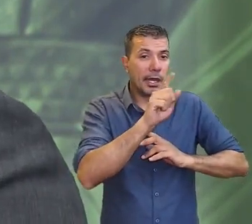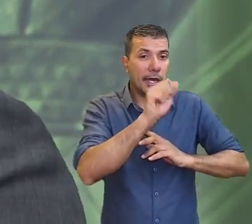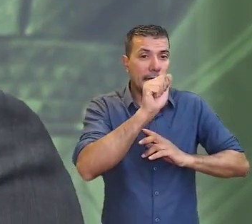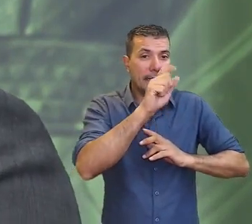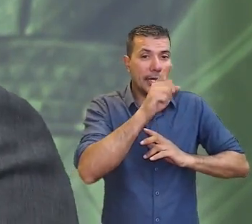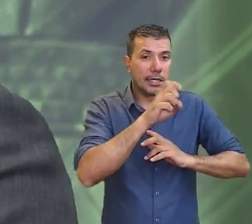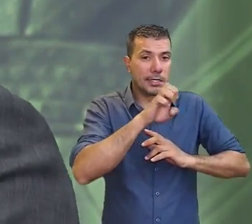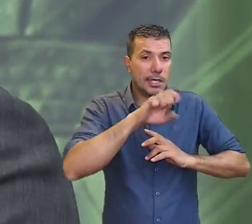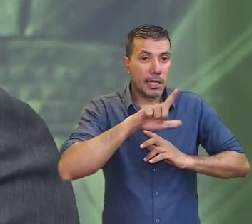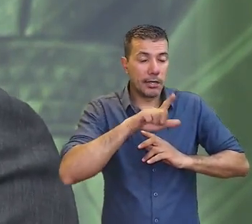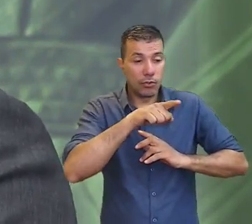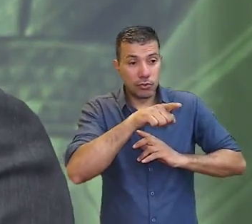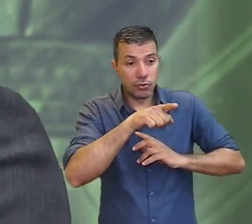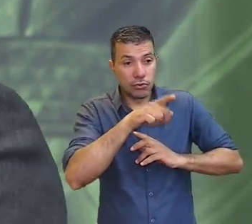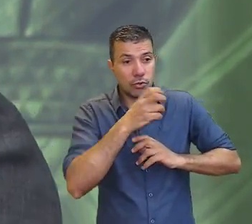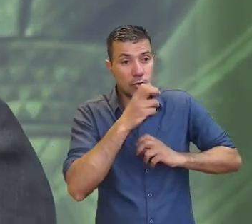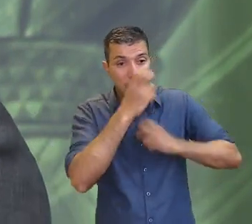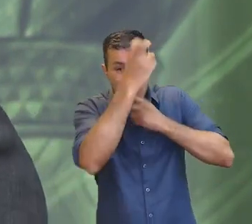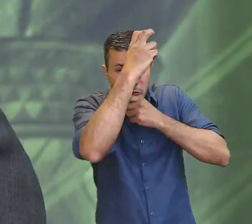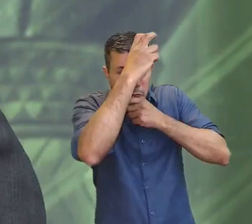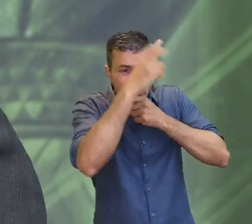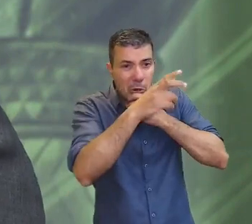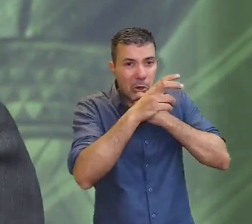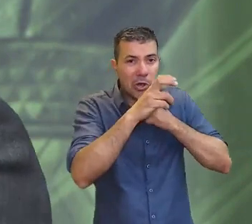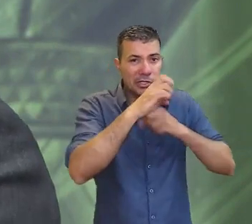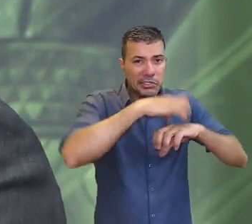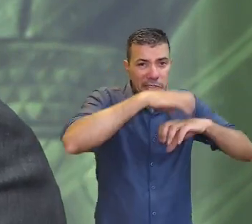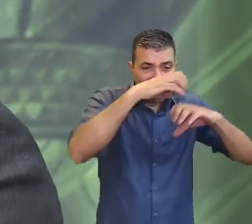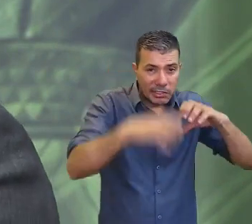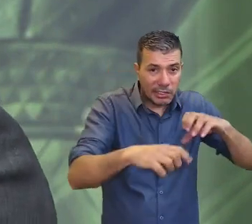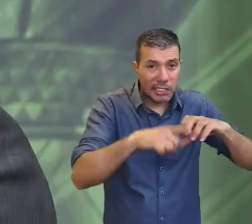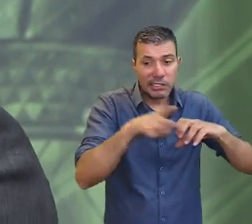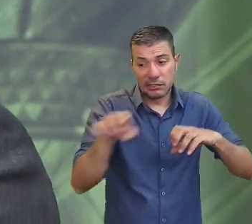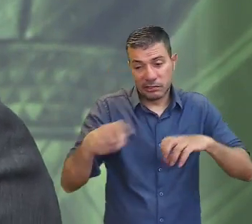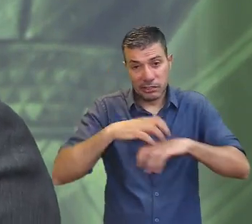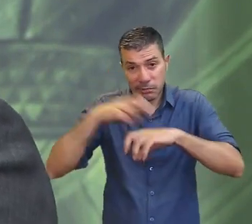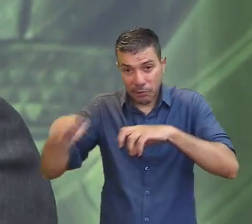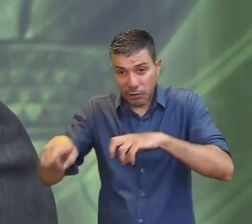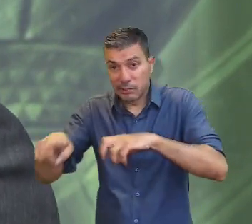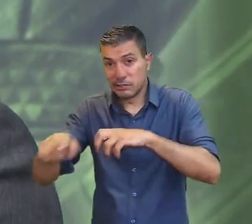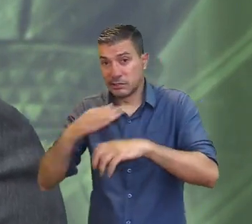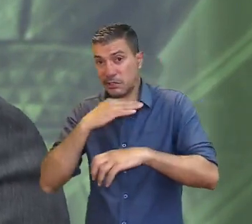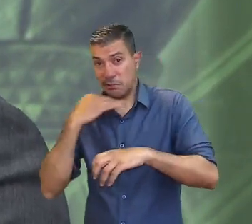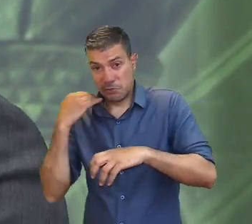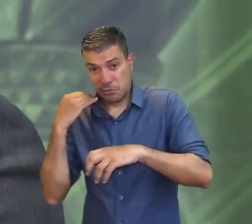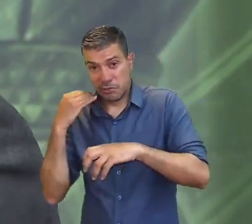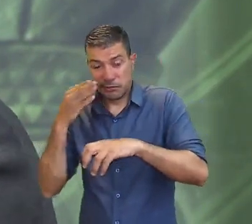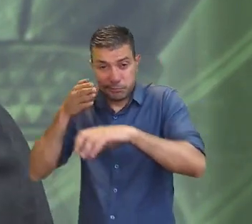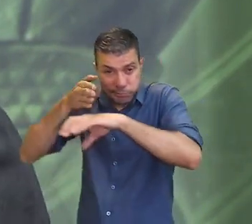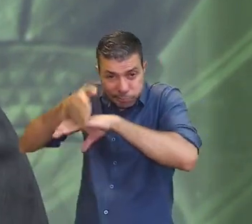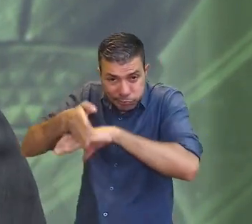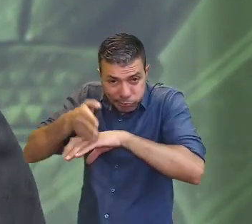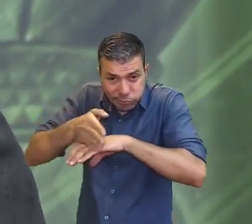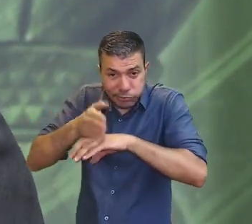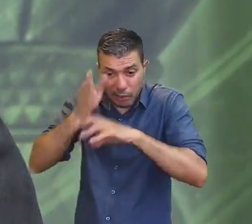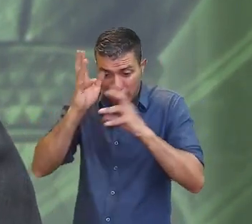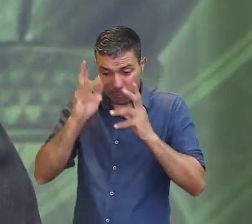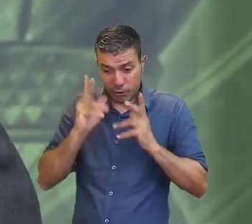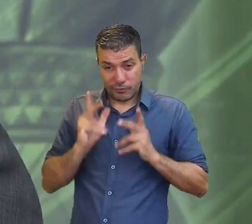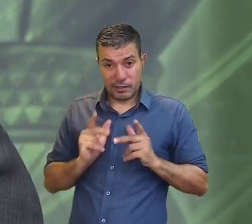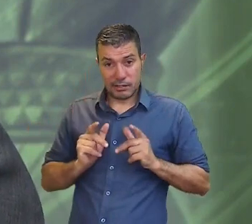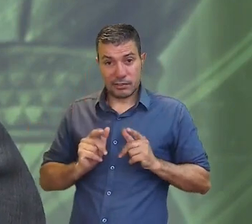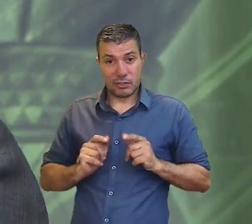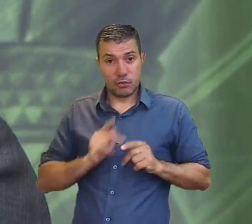Então, aquele bode, o expiatório, ele era sacrificado, representando a purificação dos pecados de